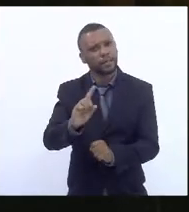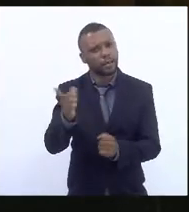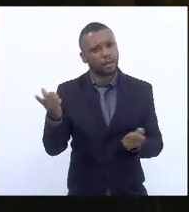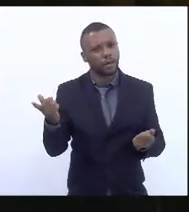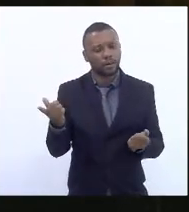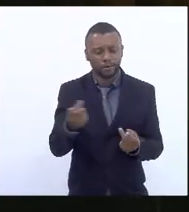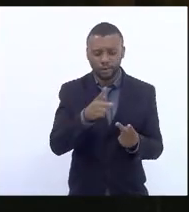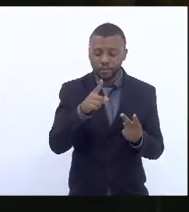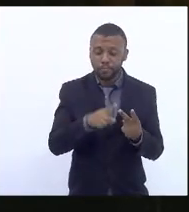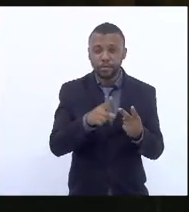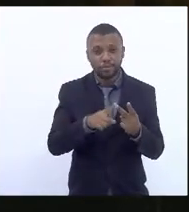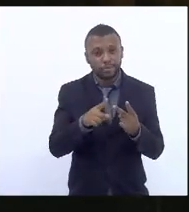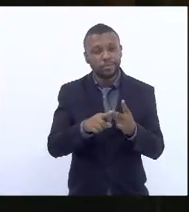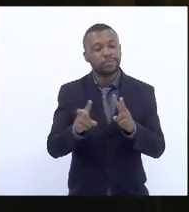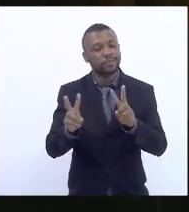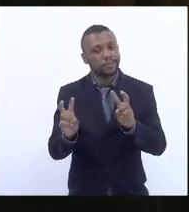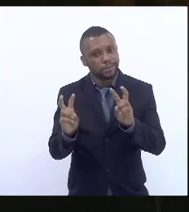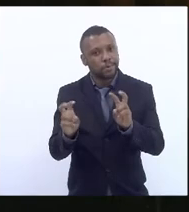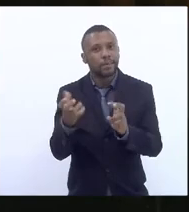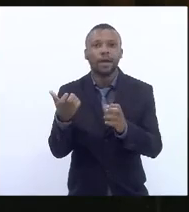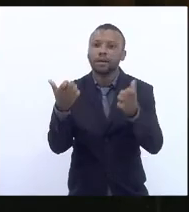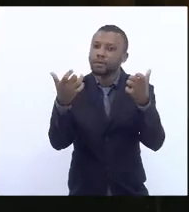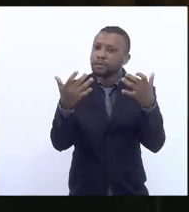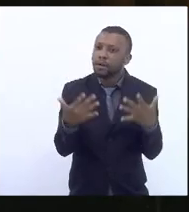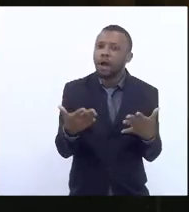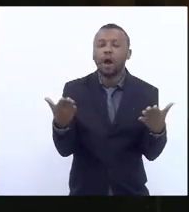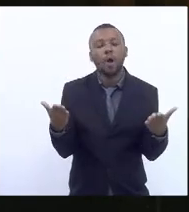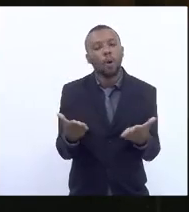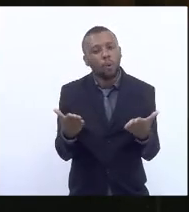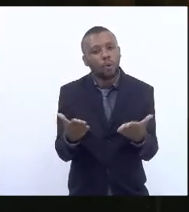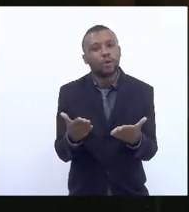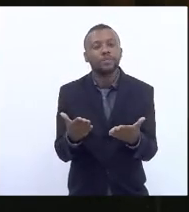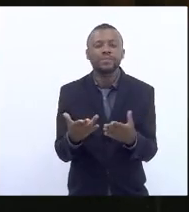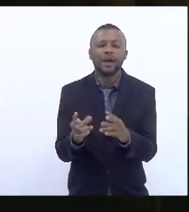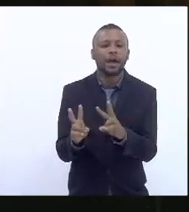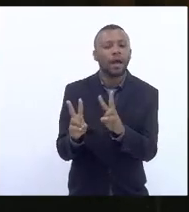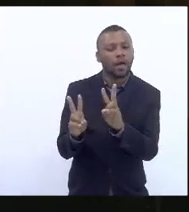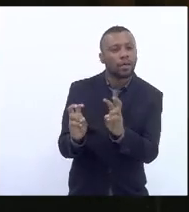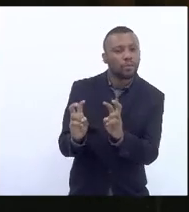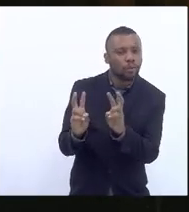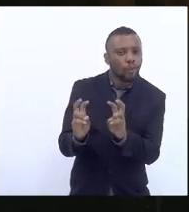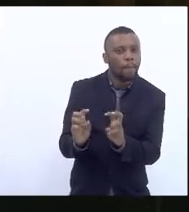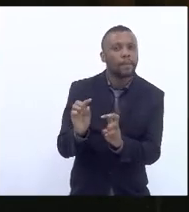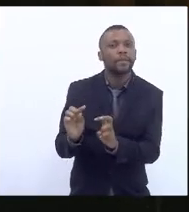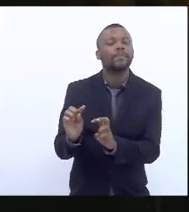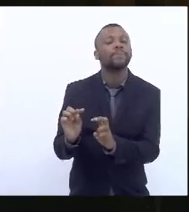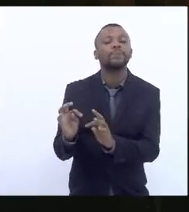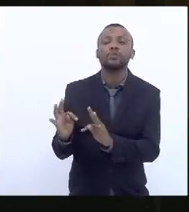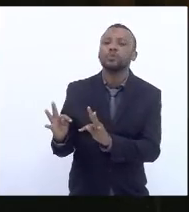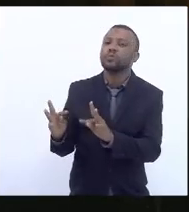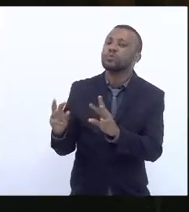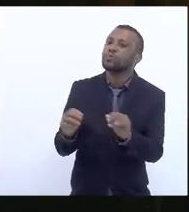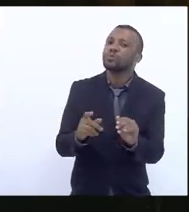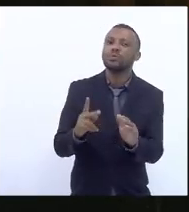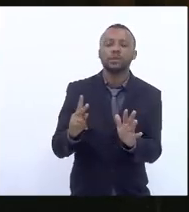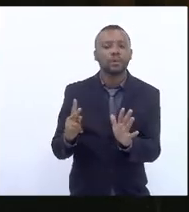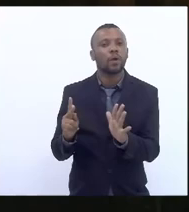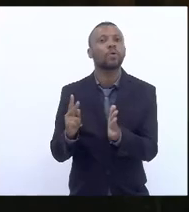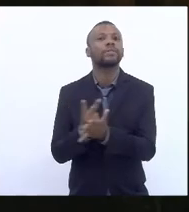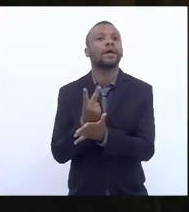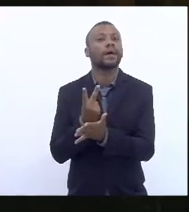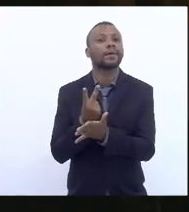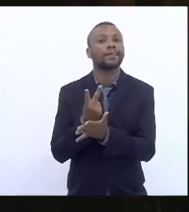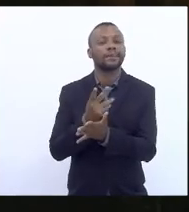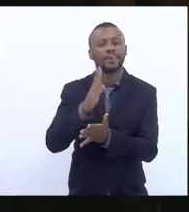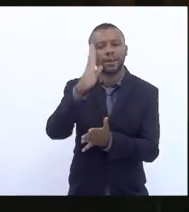segundo assunto que eu quero tratar aqui hoje é para falar a respeito de tudo o que acontece no nosso